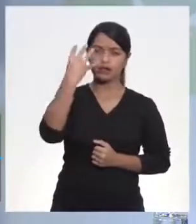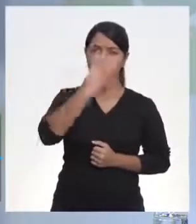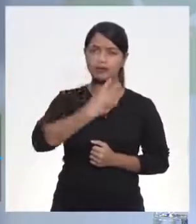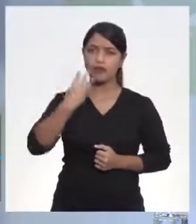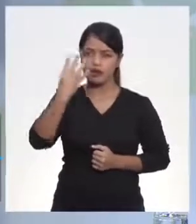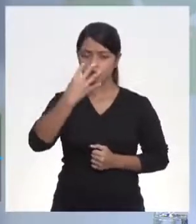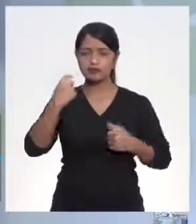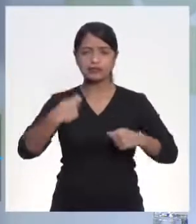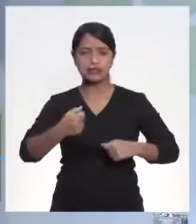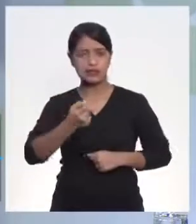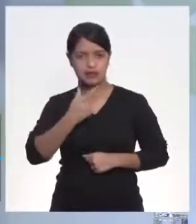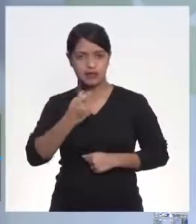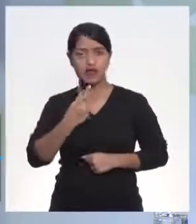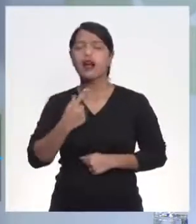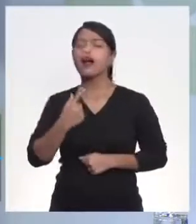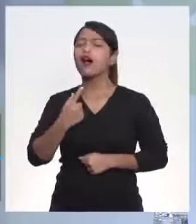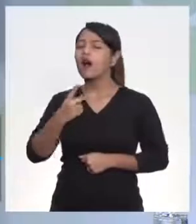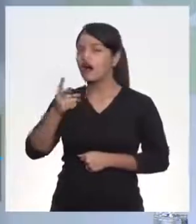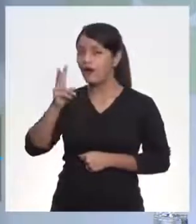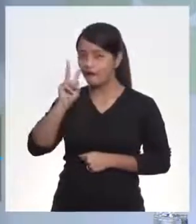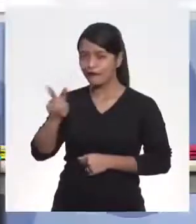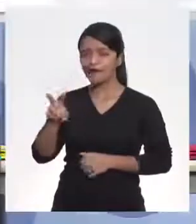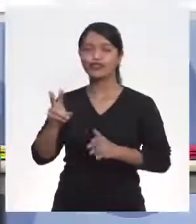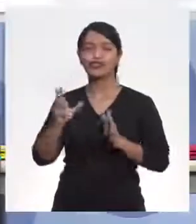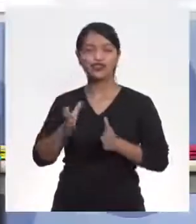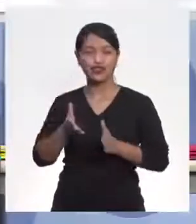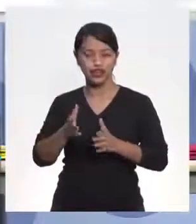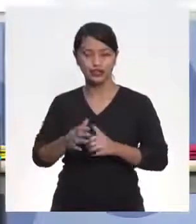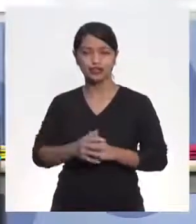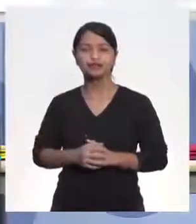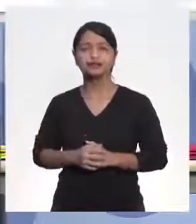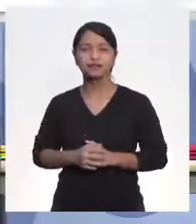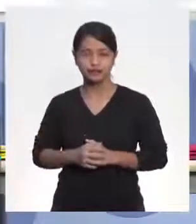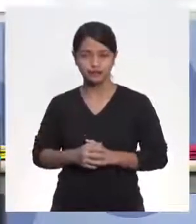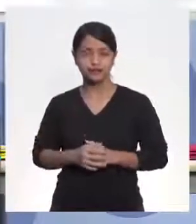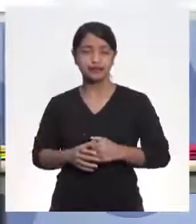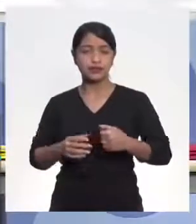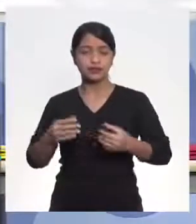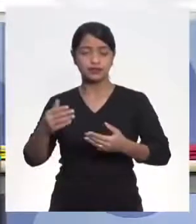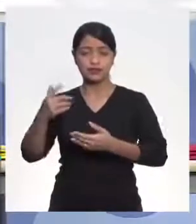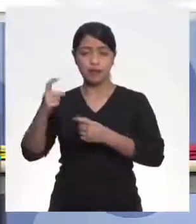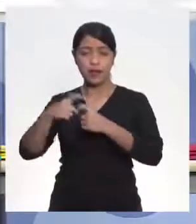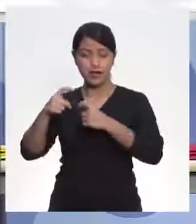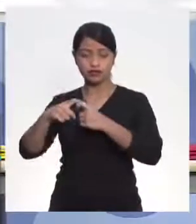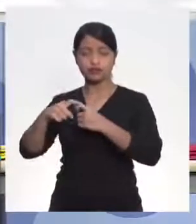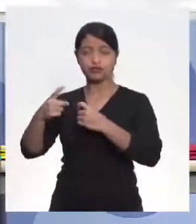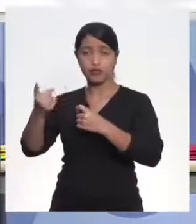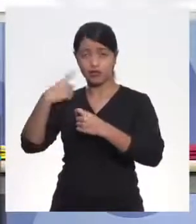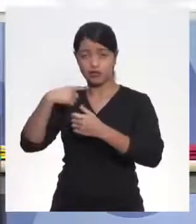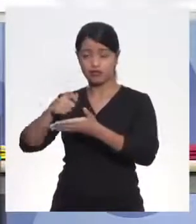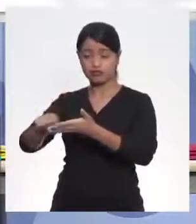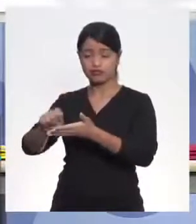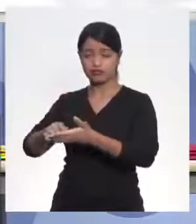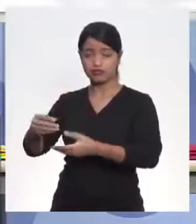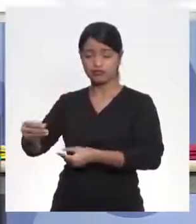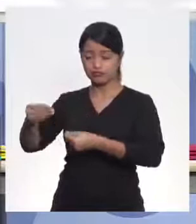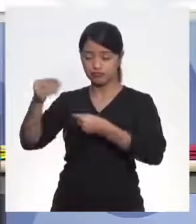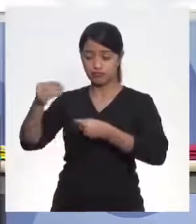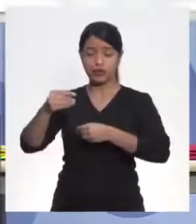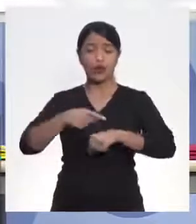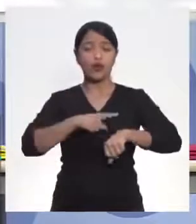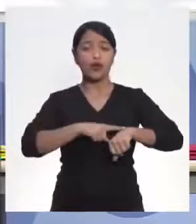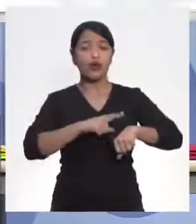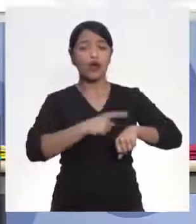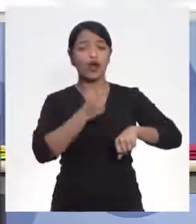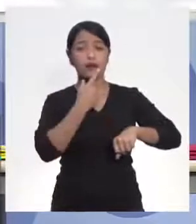determinado remédio. Eu vi essa, fazendo a relação entre a receita e o tempo, né, os horários em que